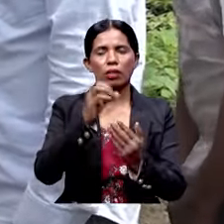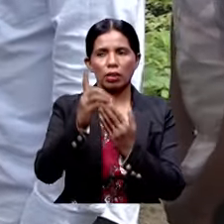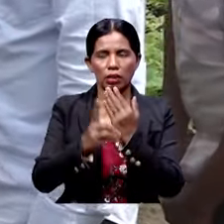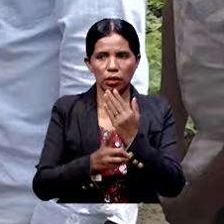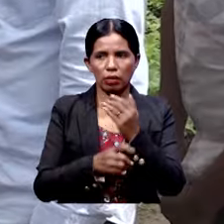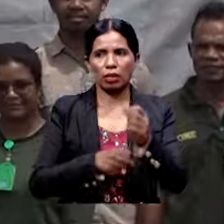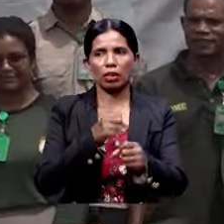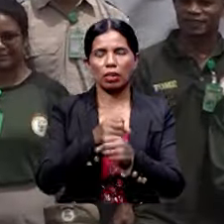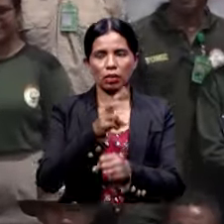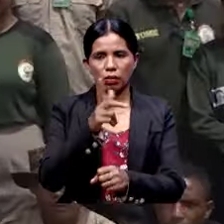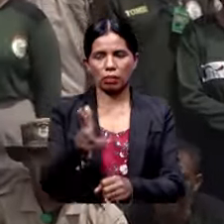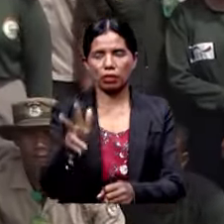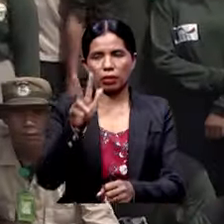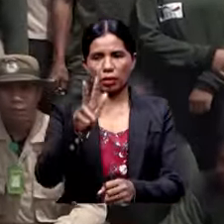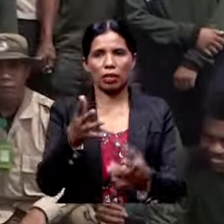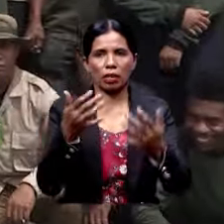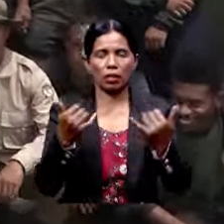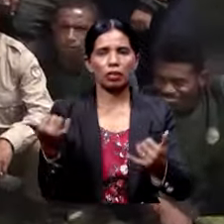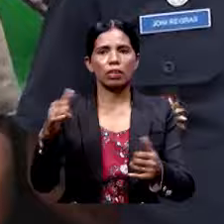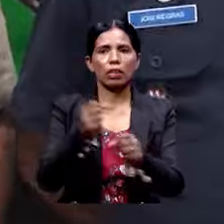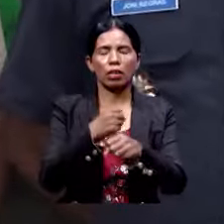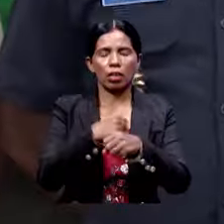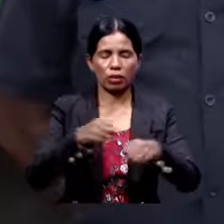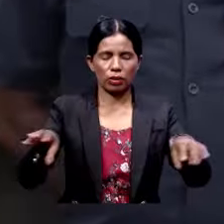rua Rolecen Tolo. No redau ne sira halo ela